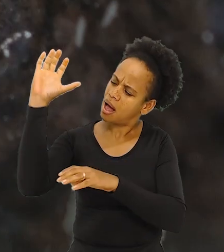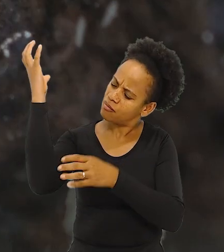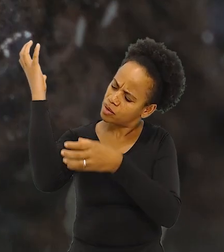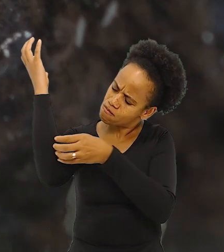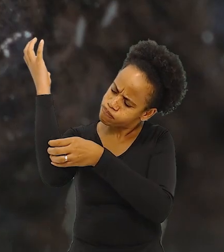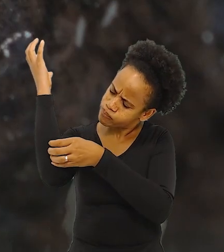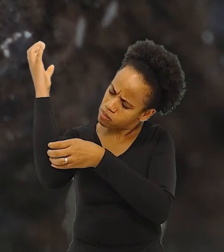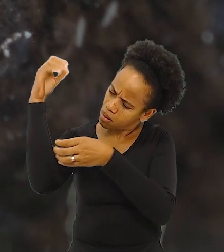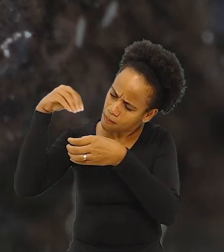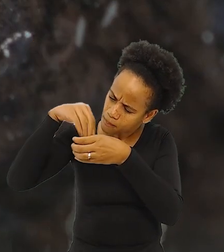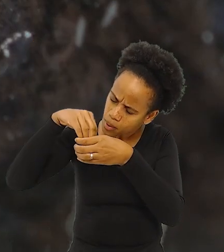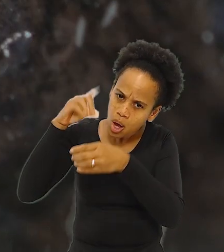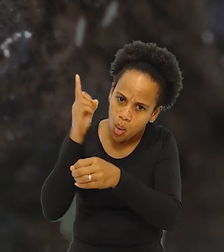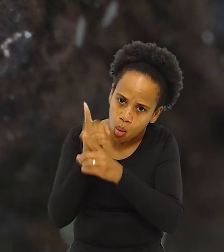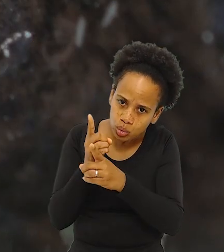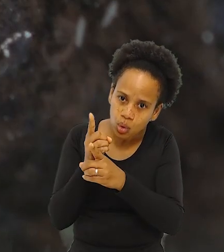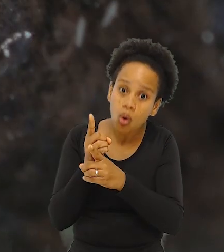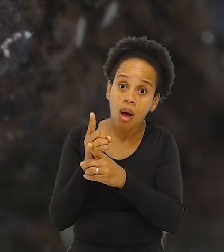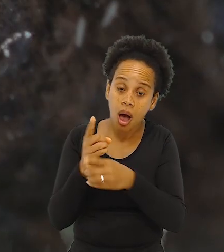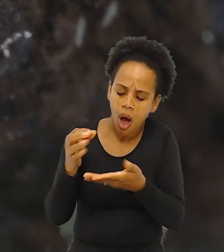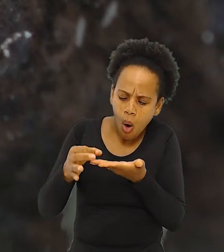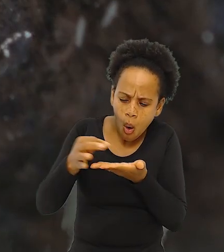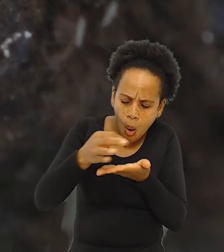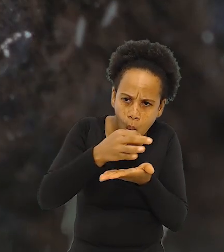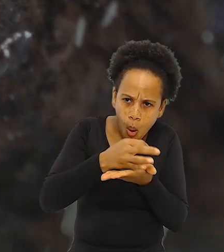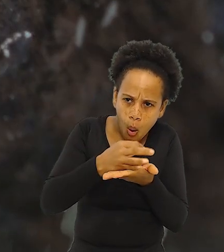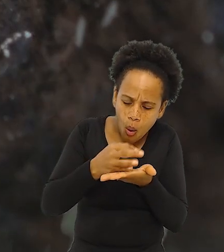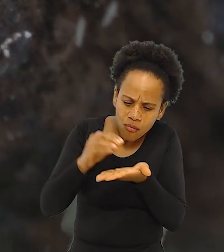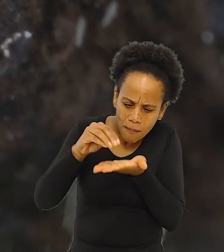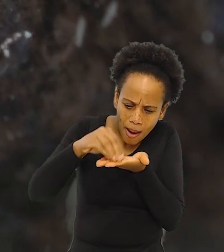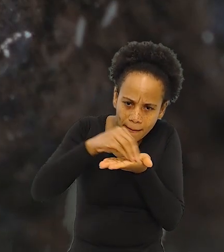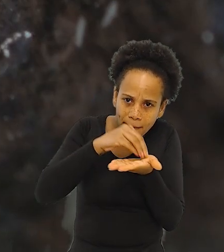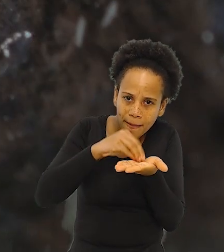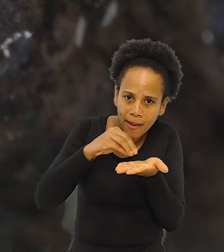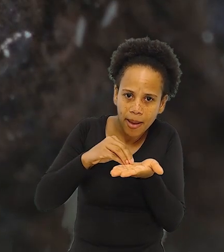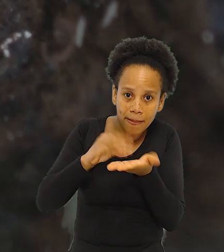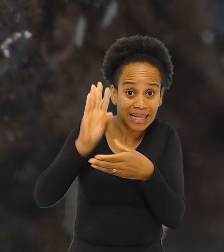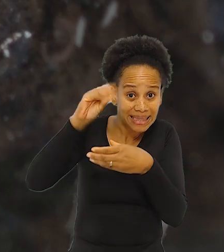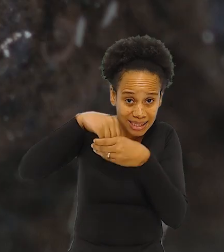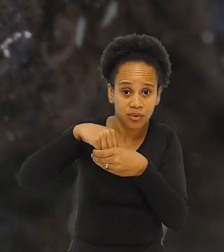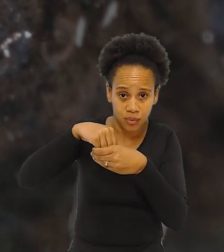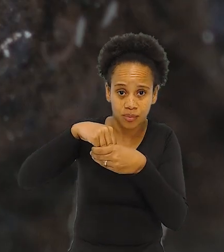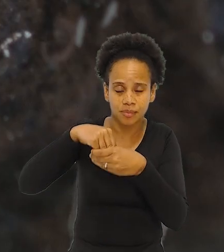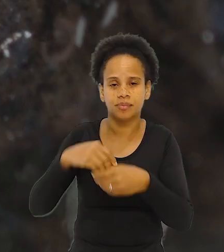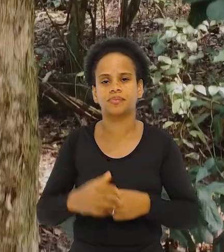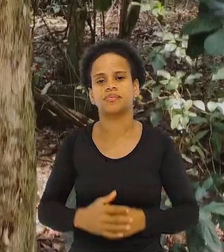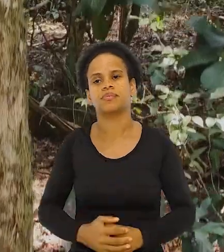árvore, coloca os ovos aderidos às paredes internas desse depósito.